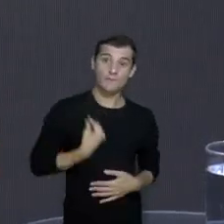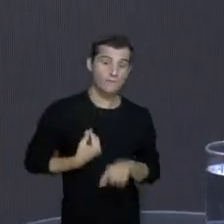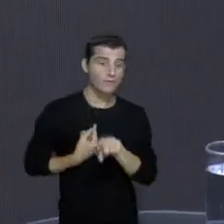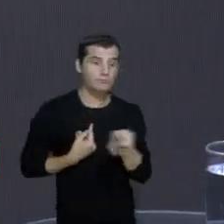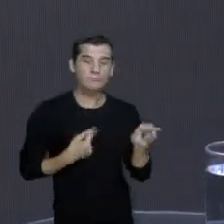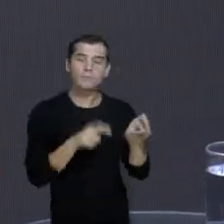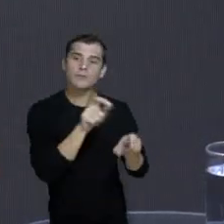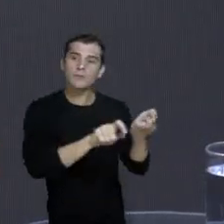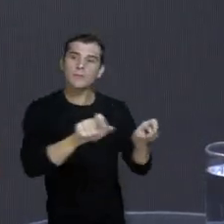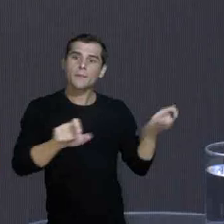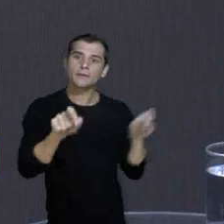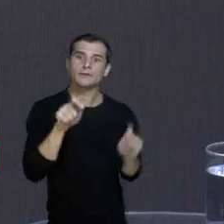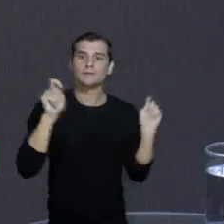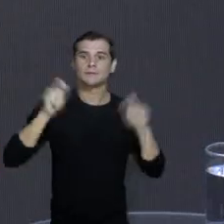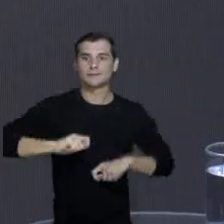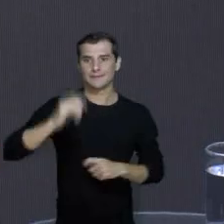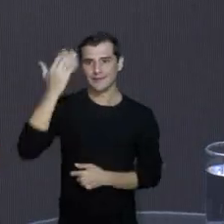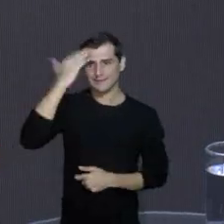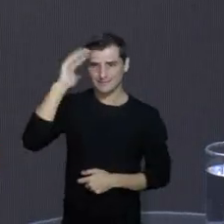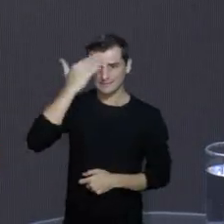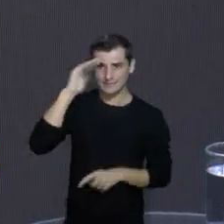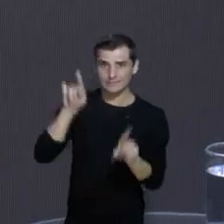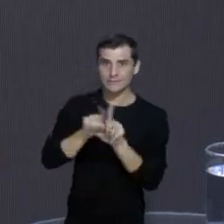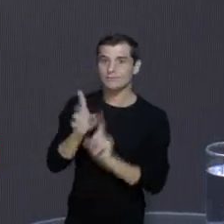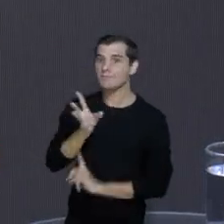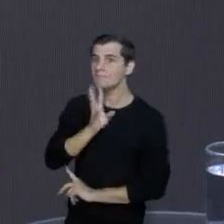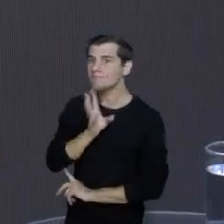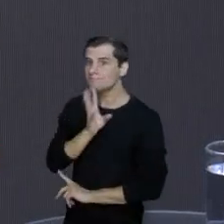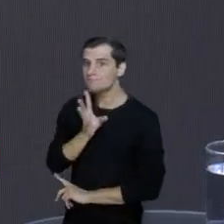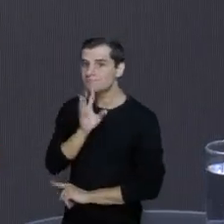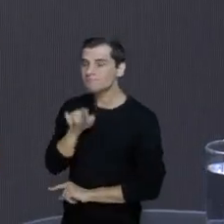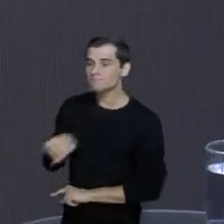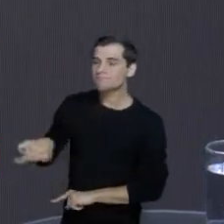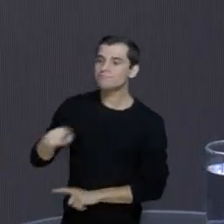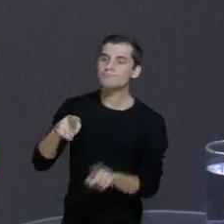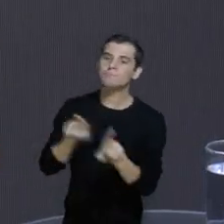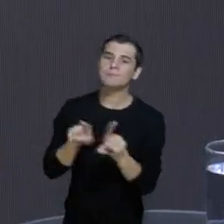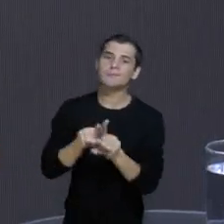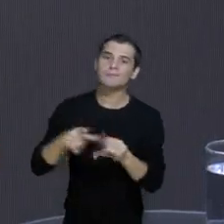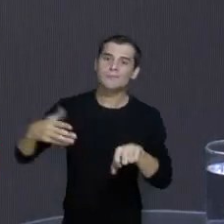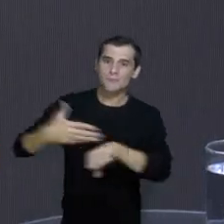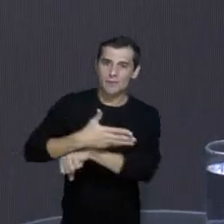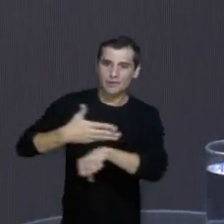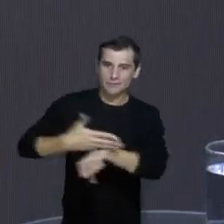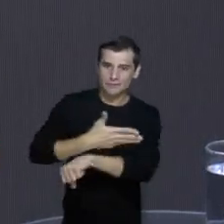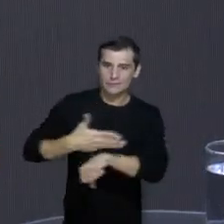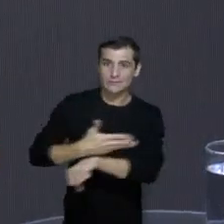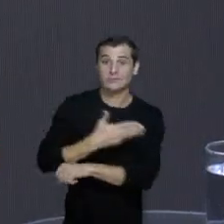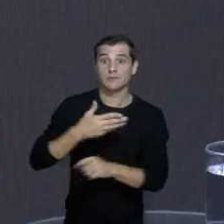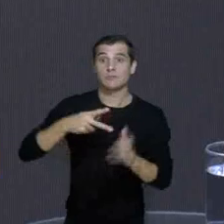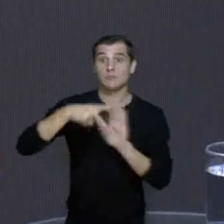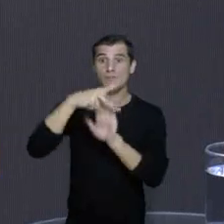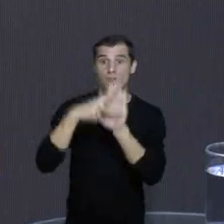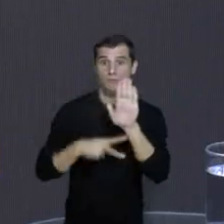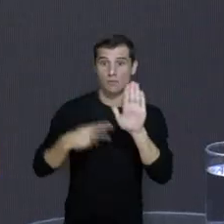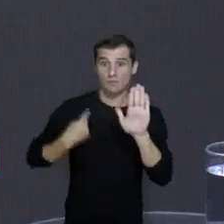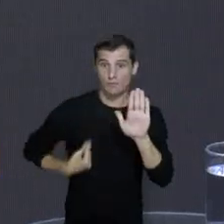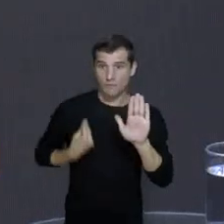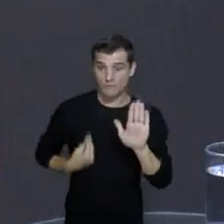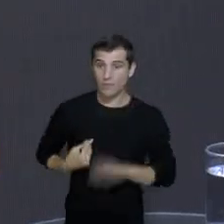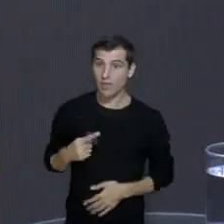eh entendam conheçam e eh participe se engaje nesse projeto né porque não é um projeto de uma pessoa